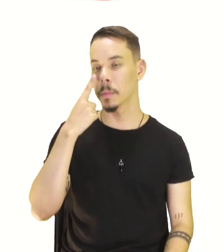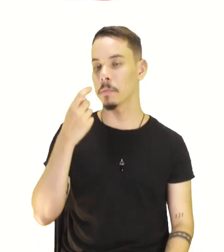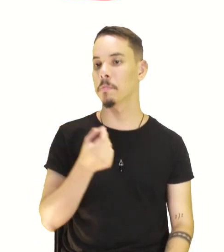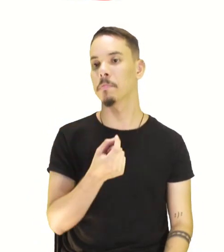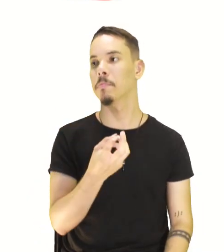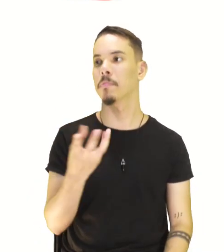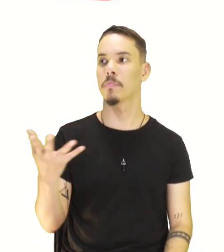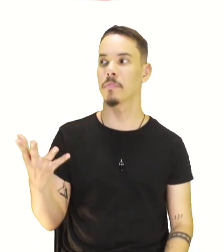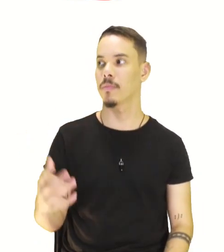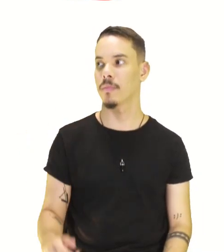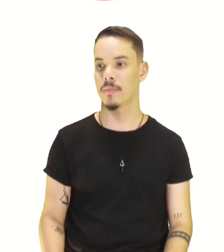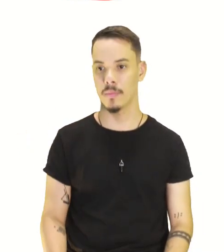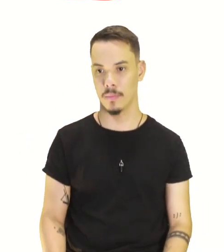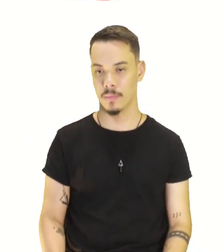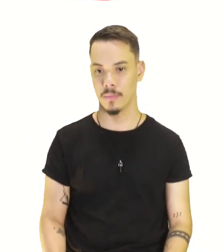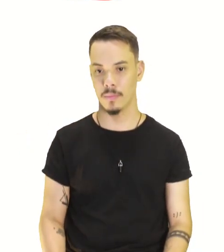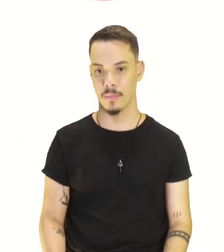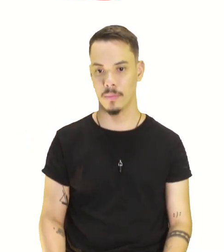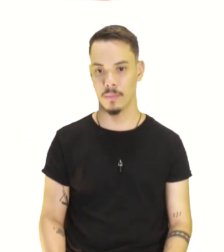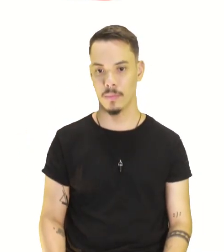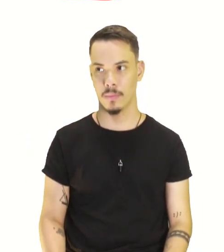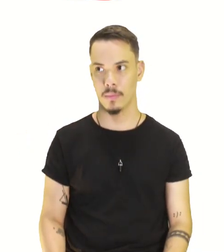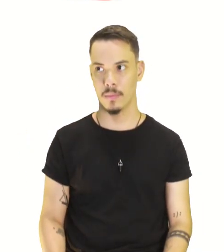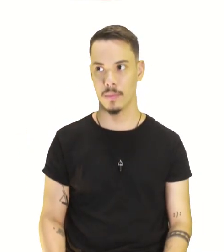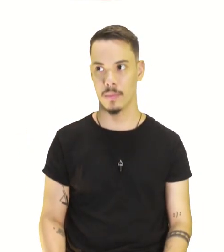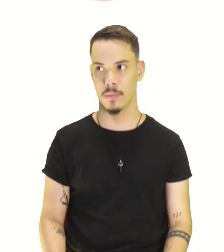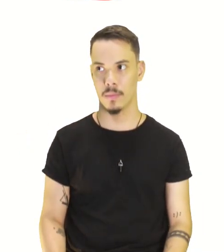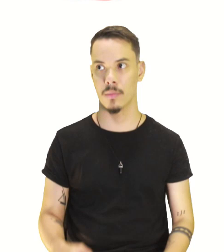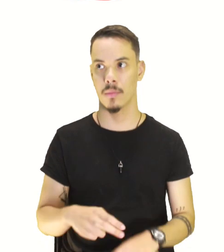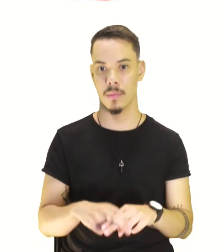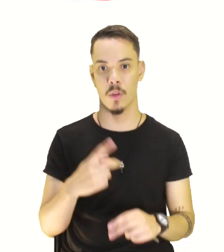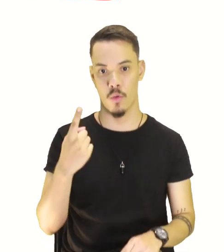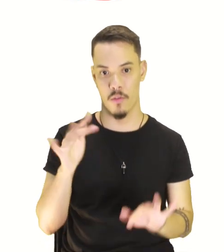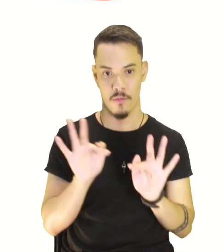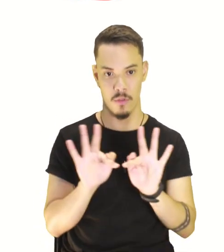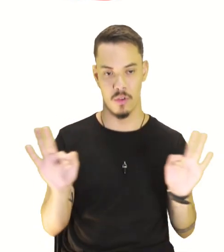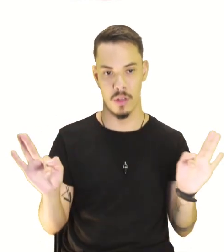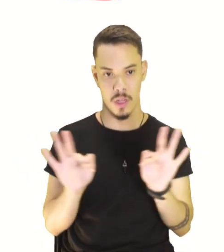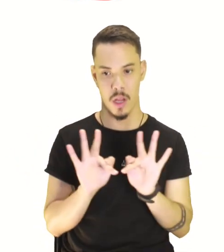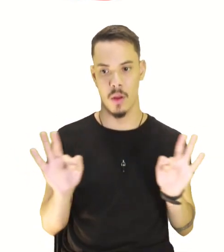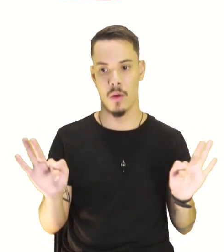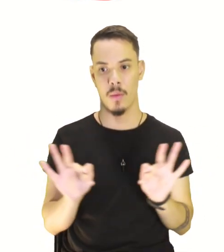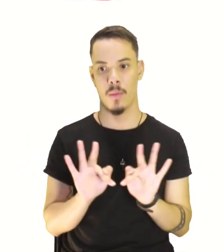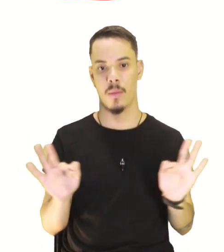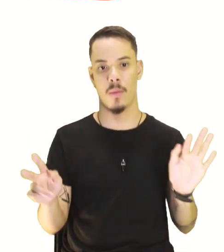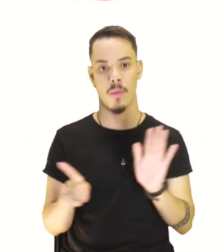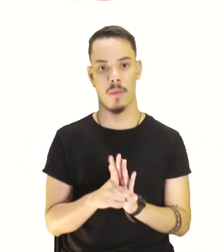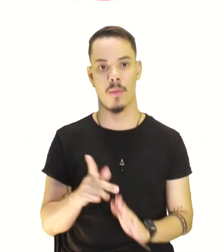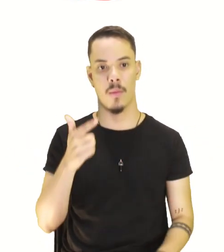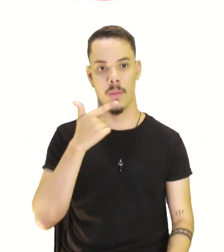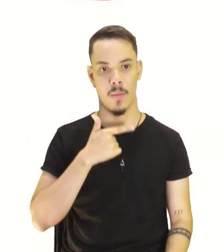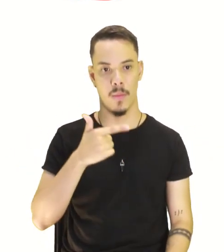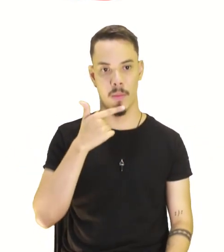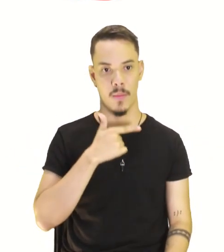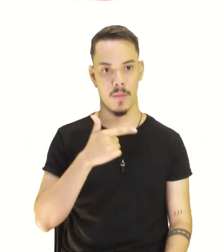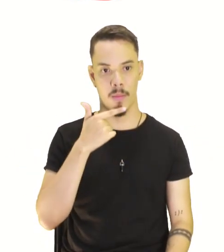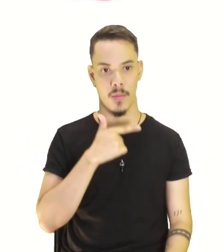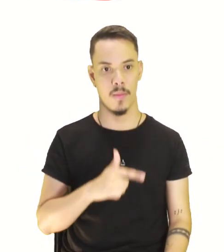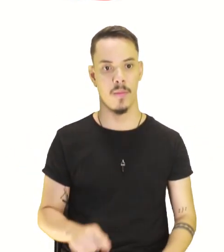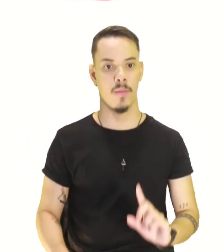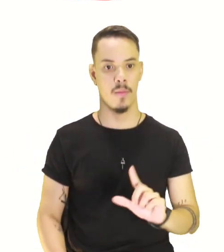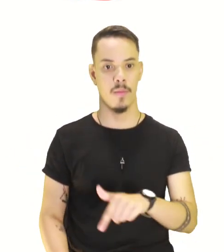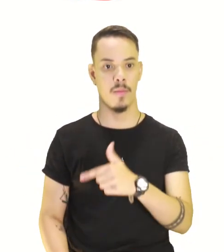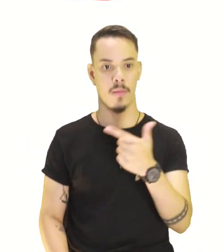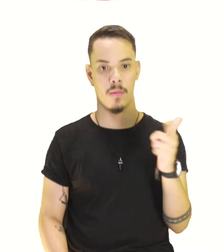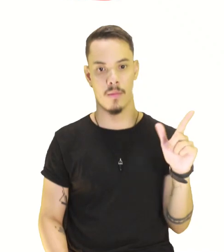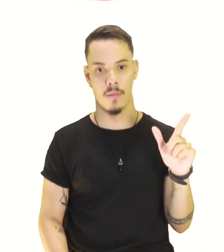Então, aqui precisaram de 2 cálculos, né? Um usando a primeira função, que é a função do queijo, e o outro, a